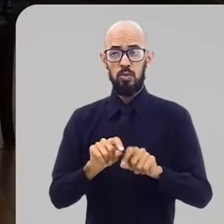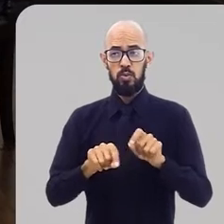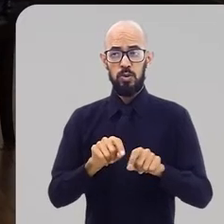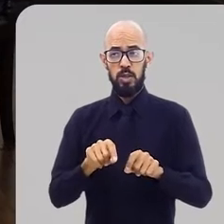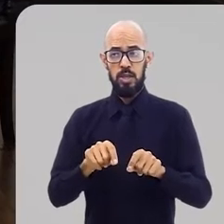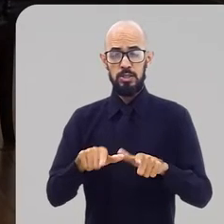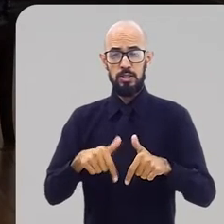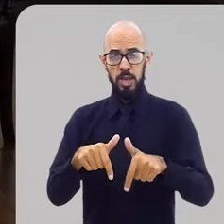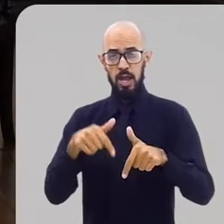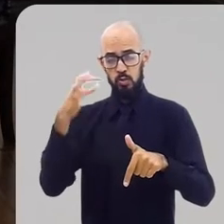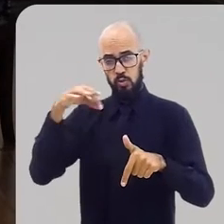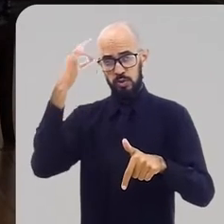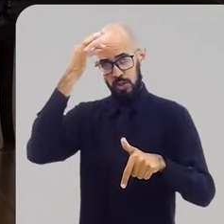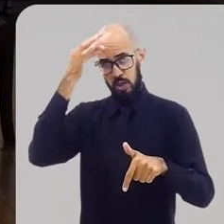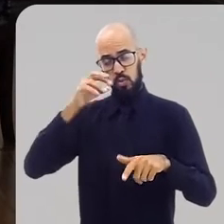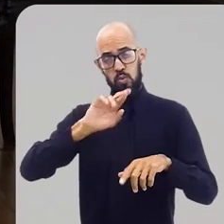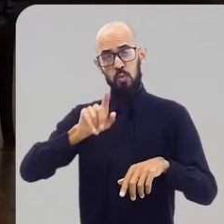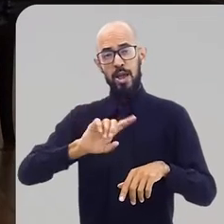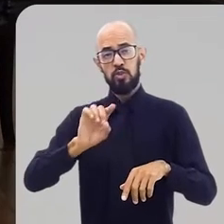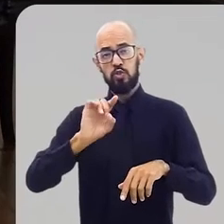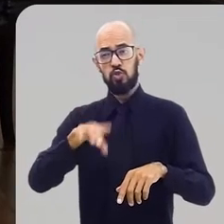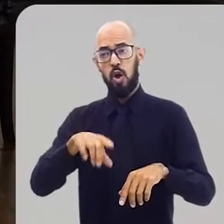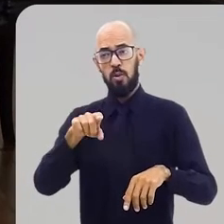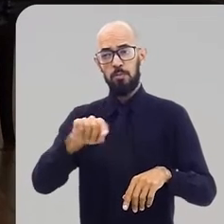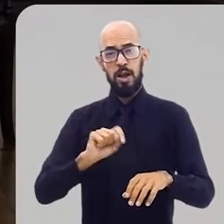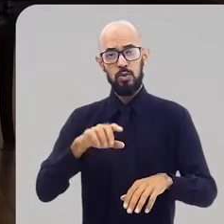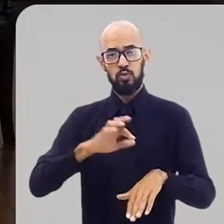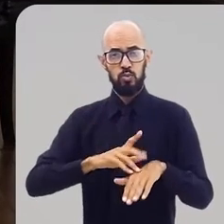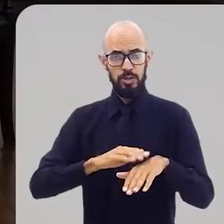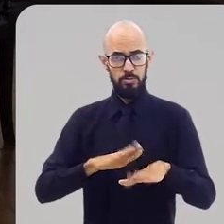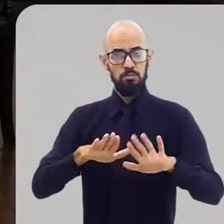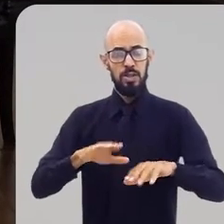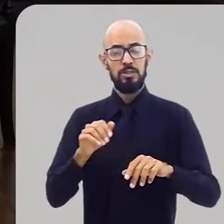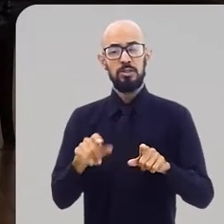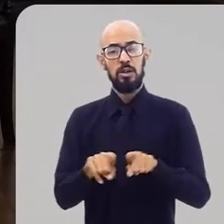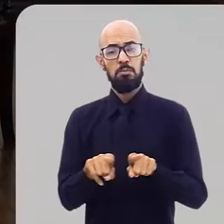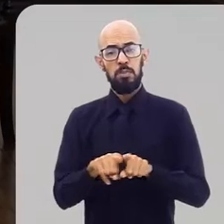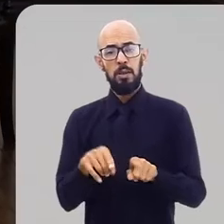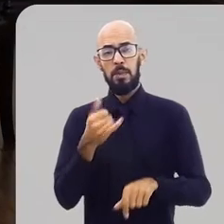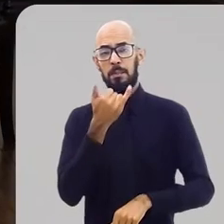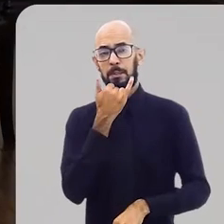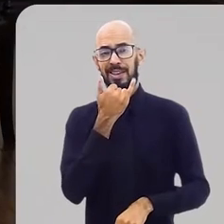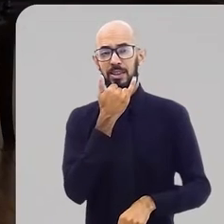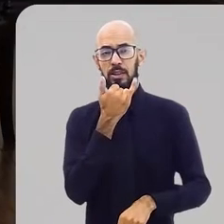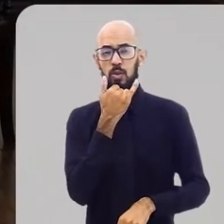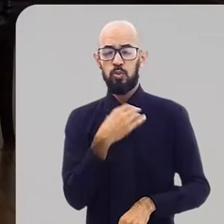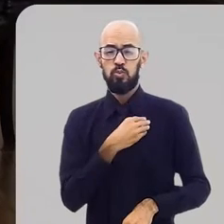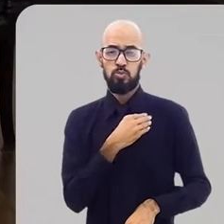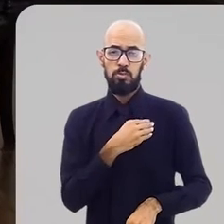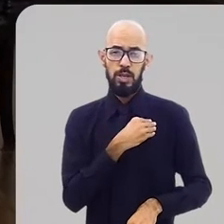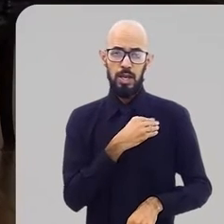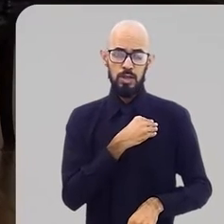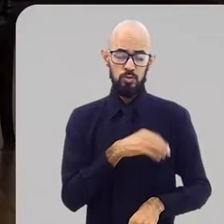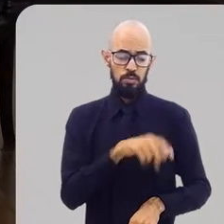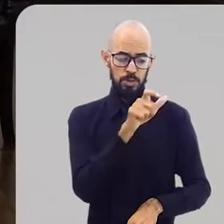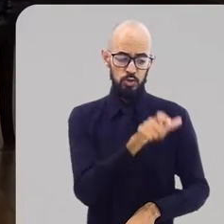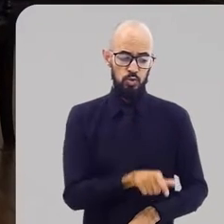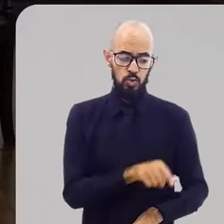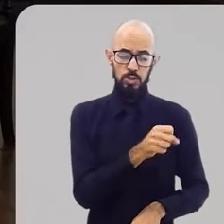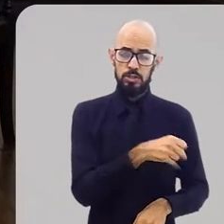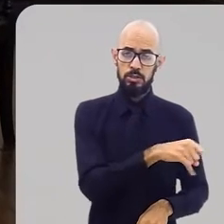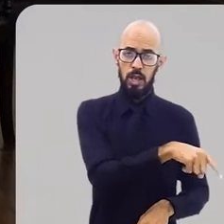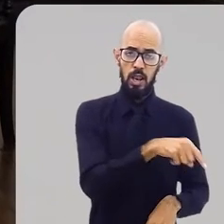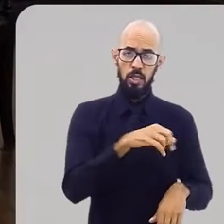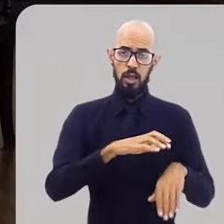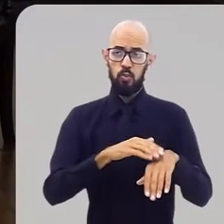da unção dos enfermos também confere a o perdão dos pecados a Então aquela